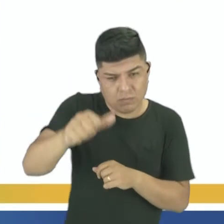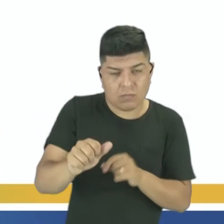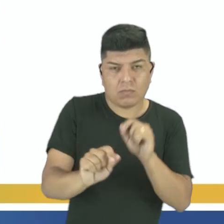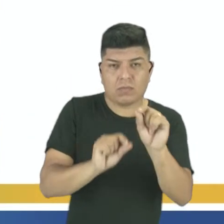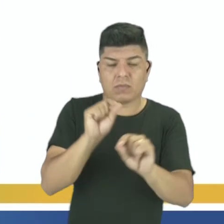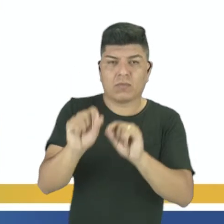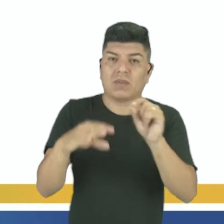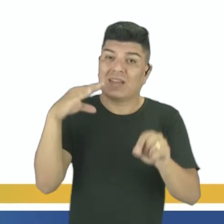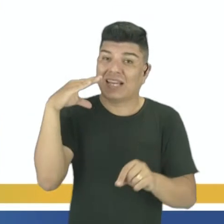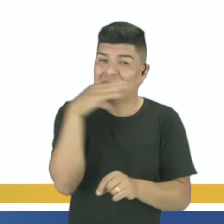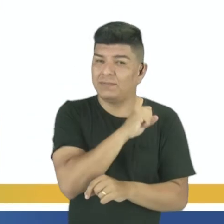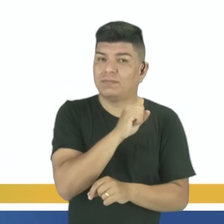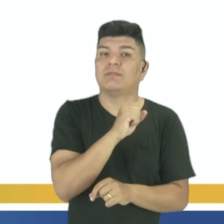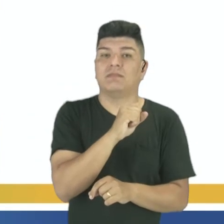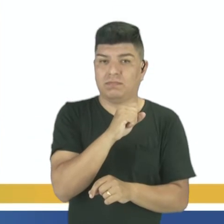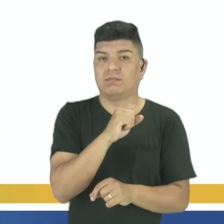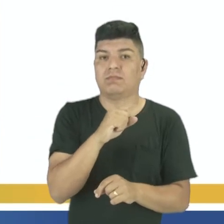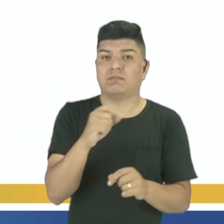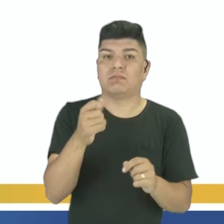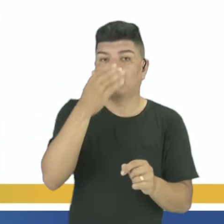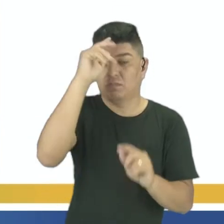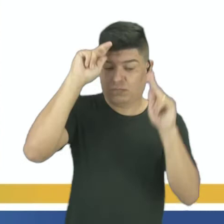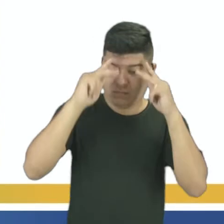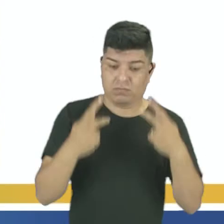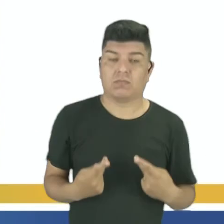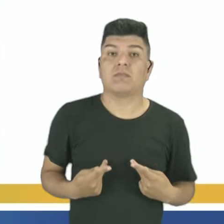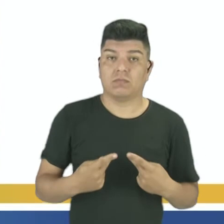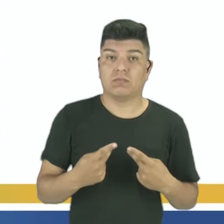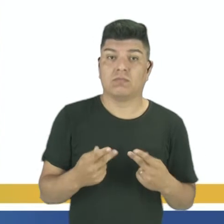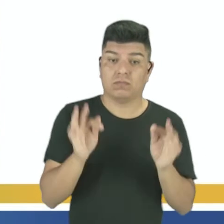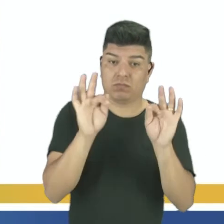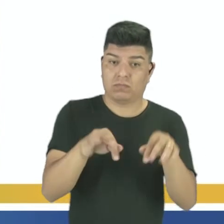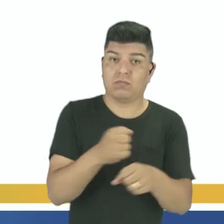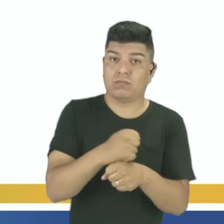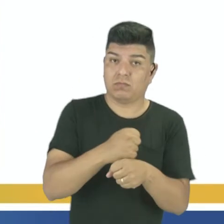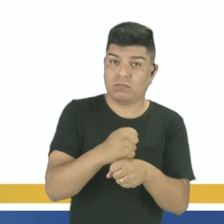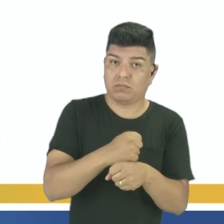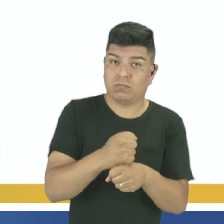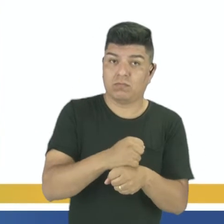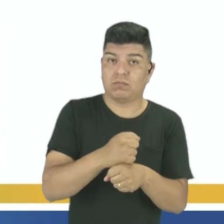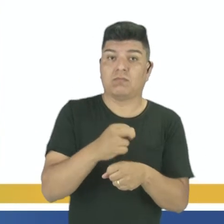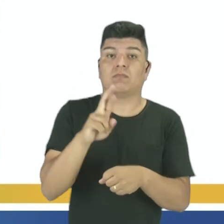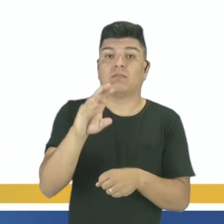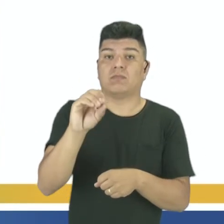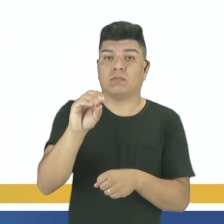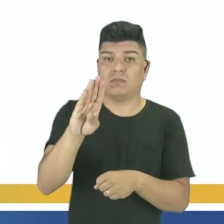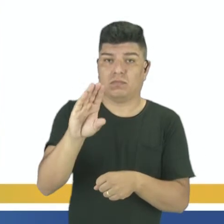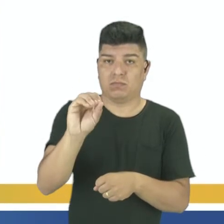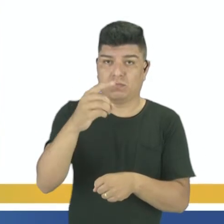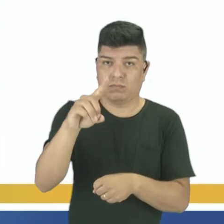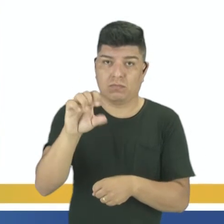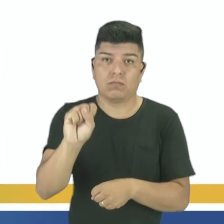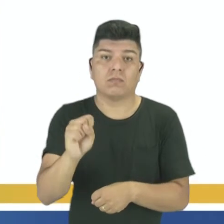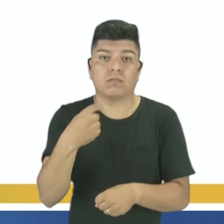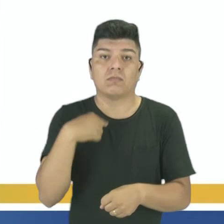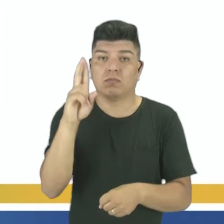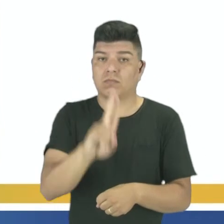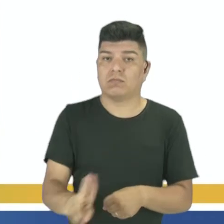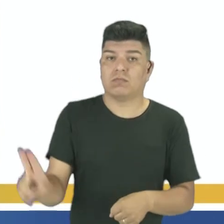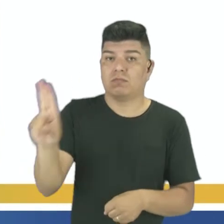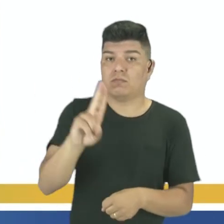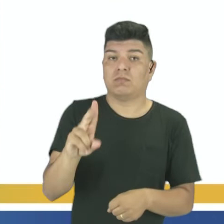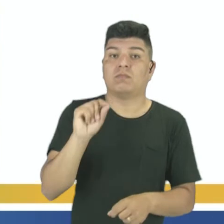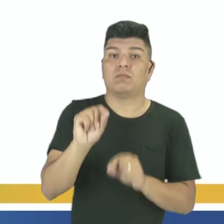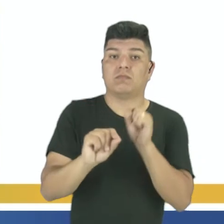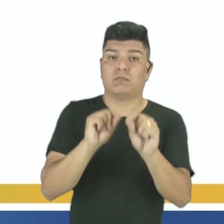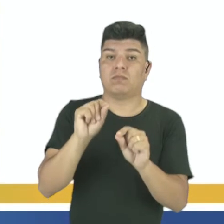uma velocidade superior à capacidade humana. Nos últimos tempos, os robôs ou bots têm sido usados para reproduzir